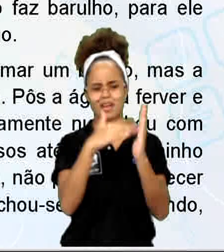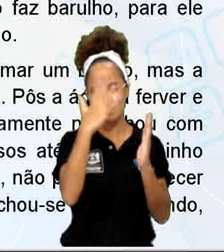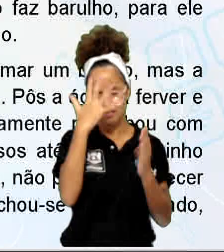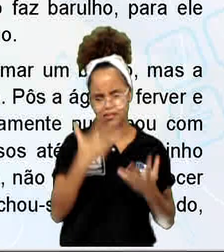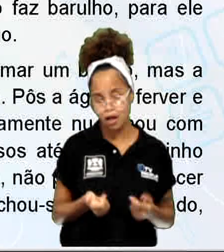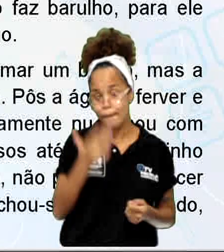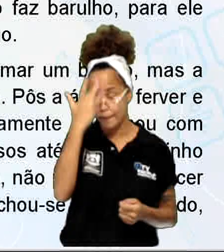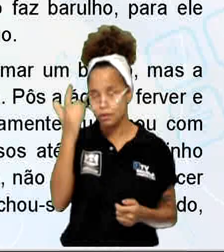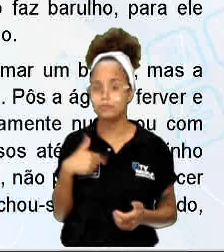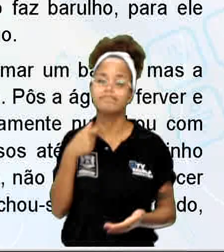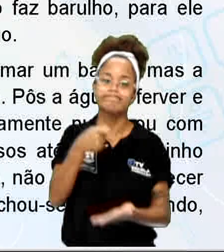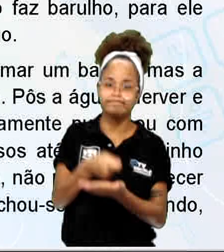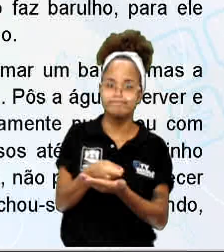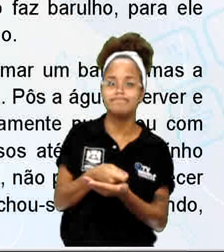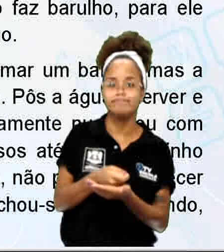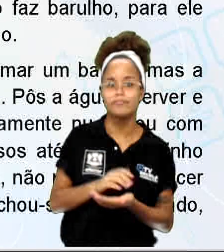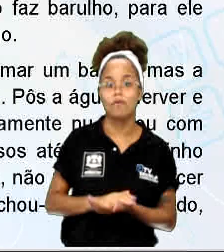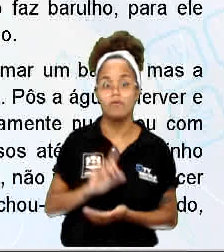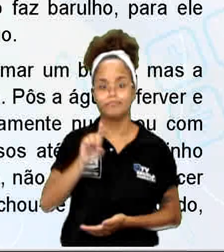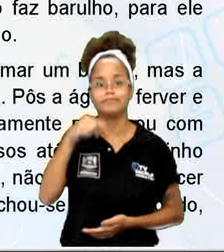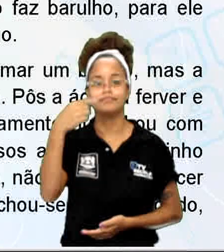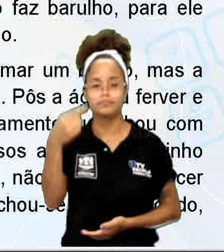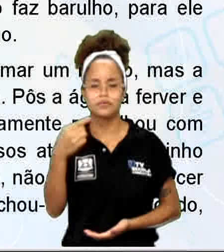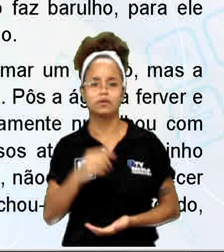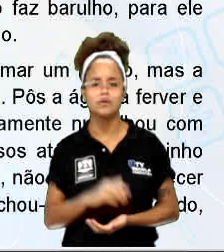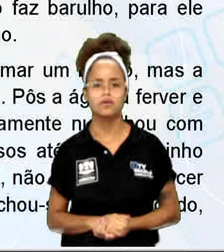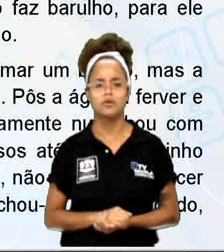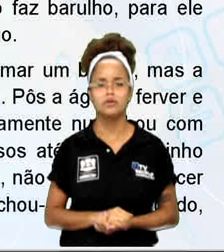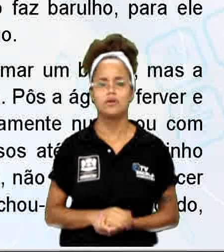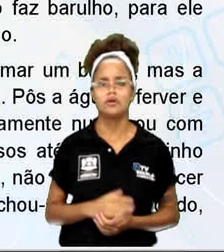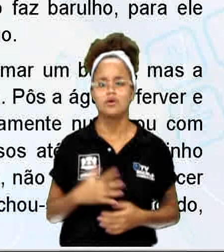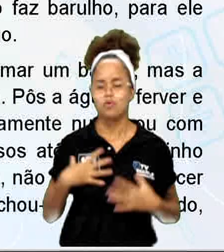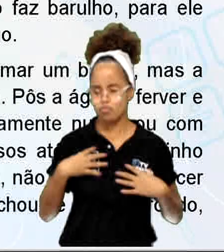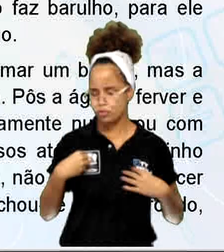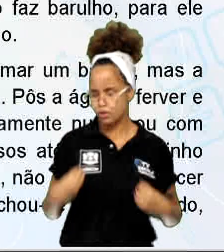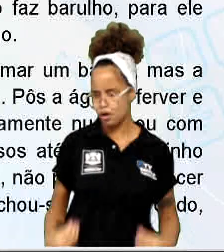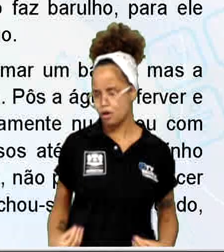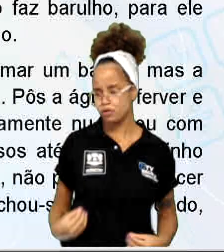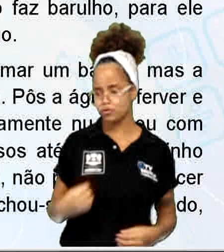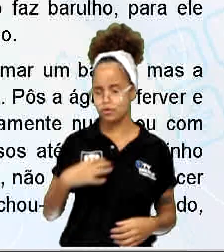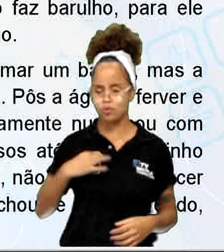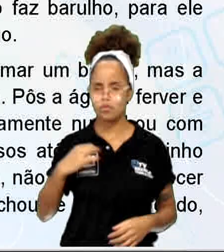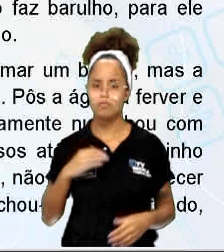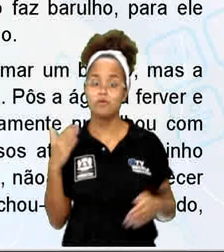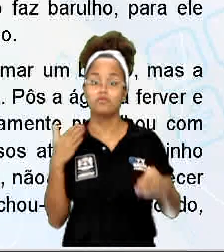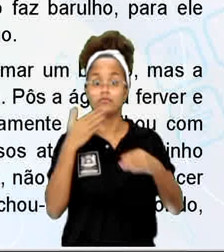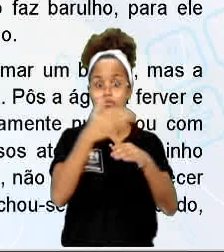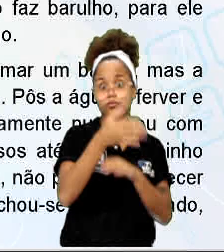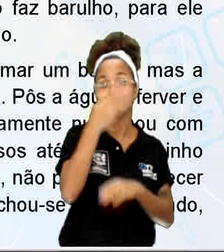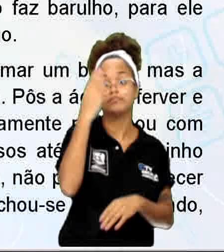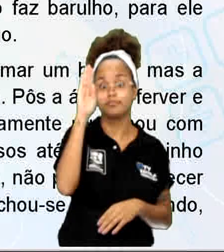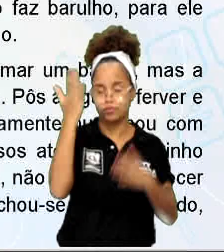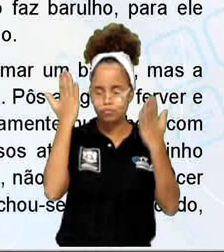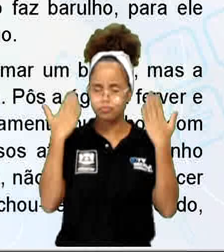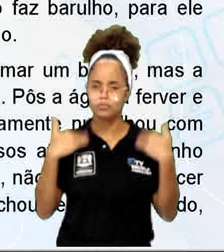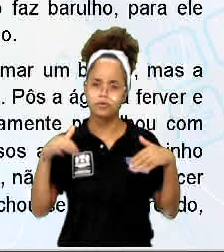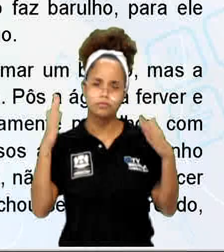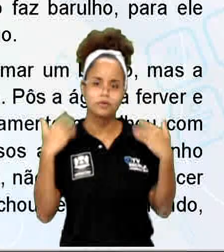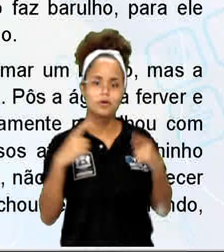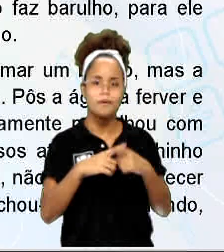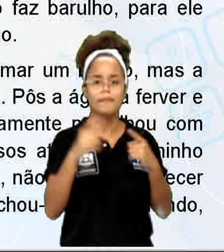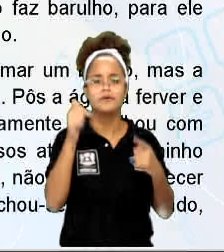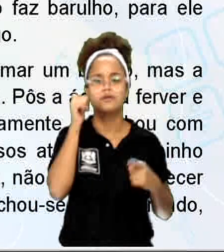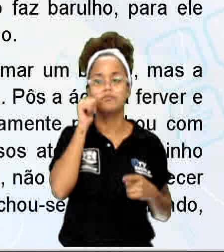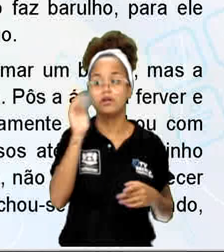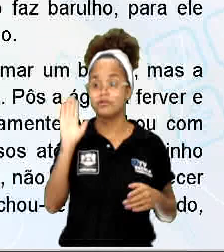pago. Pouco depois, tendo despido o pijama, dirigiu-se ao banheiro para tomar um banho. Mas a mulher já se